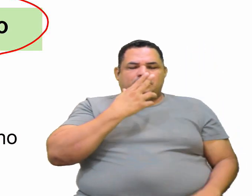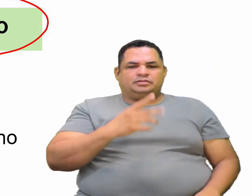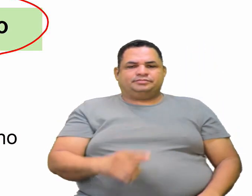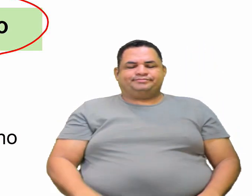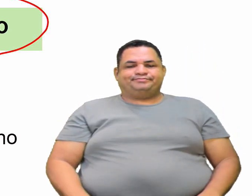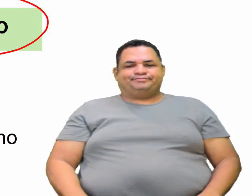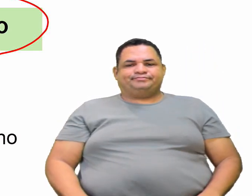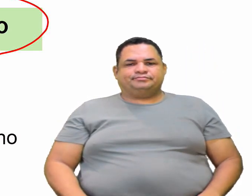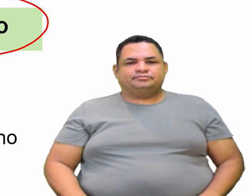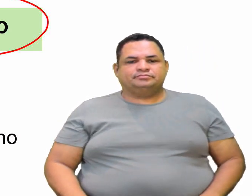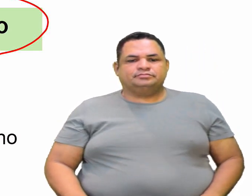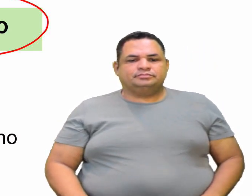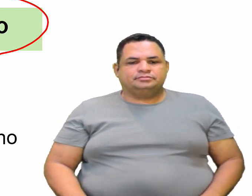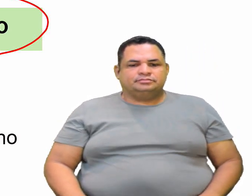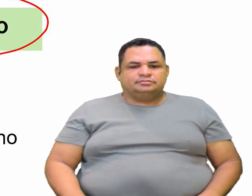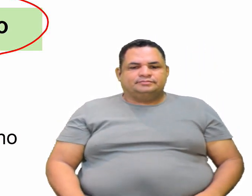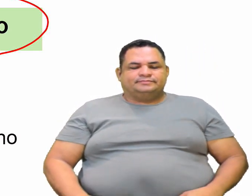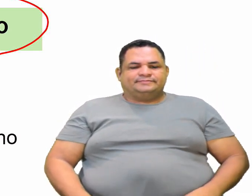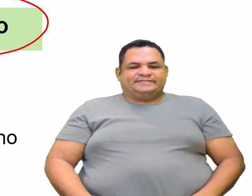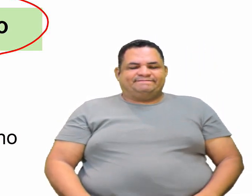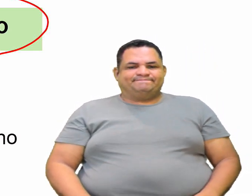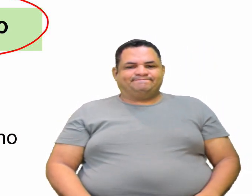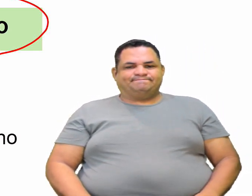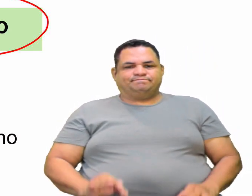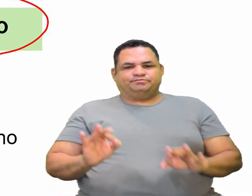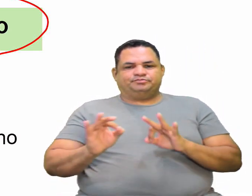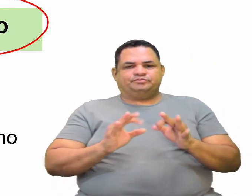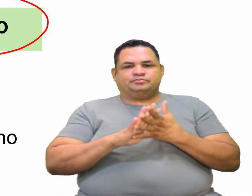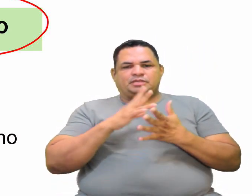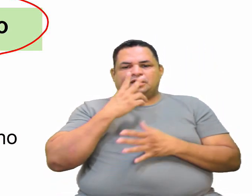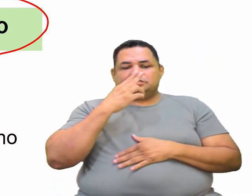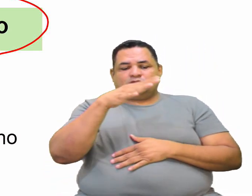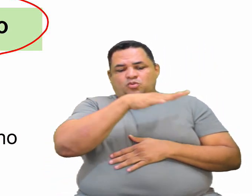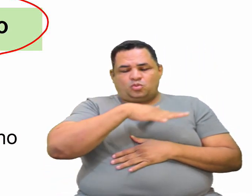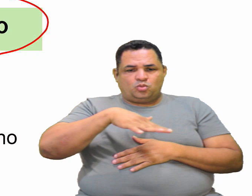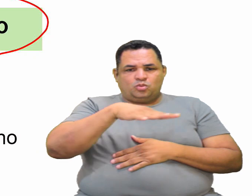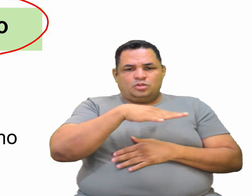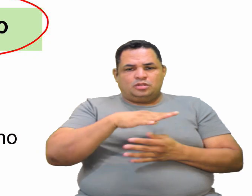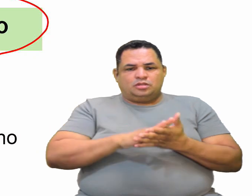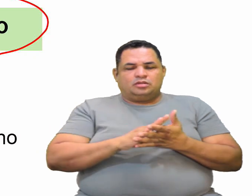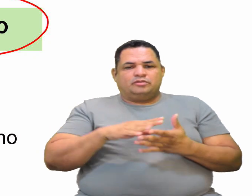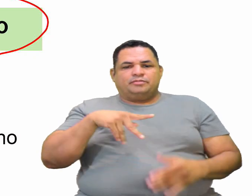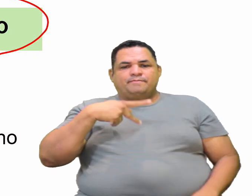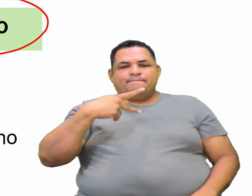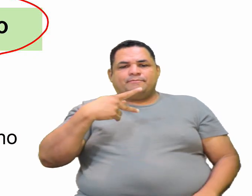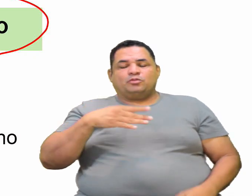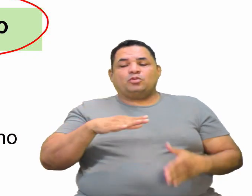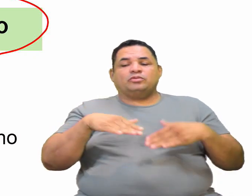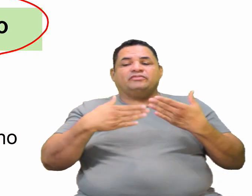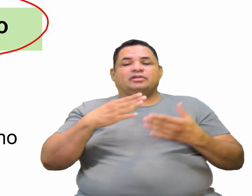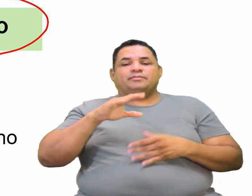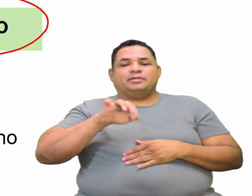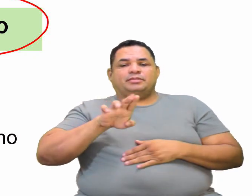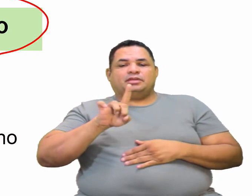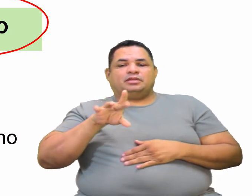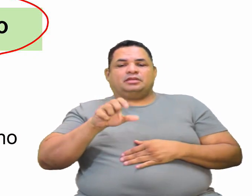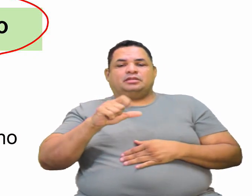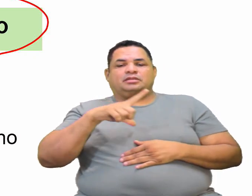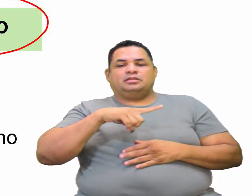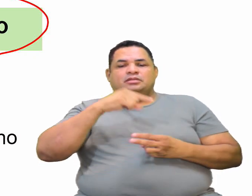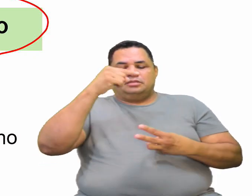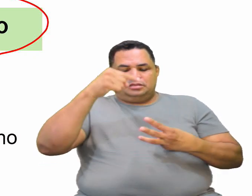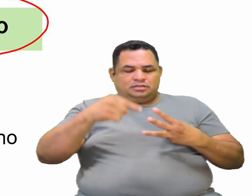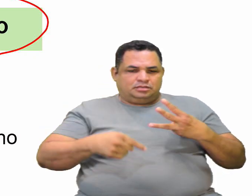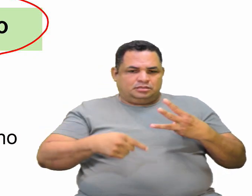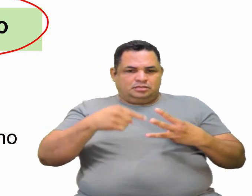eles vão assemelhar com o formato de alguma parte do ambiente. E quando a gente fala de mimetismo, professora? Nós temos